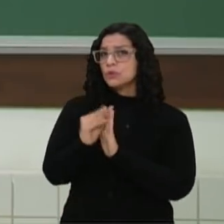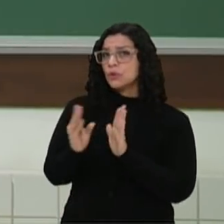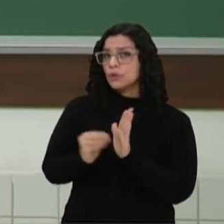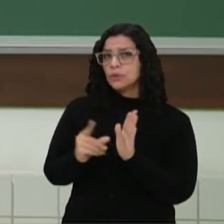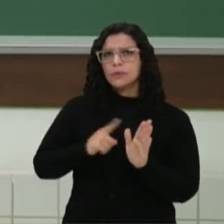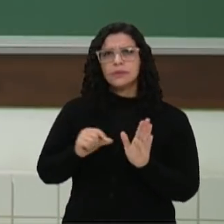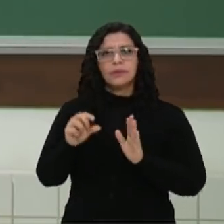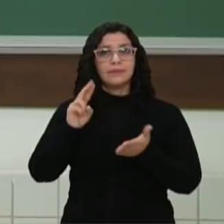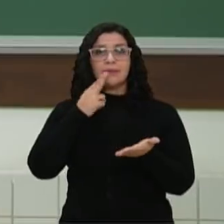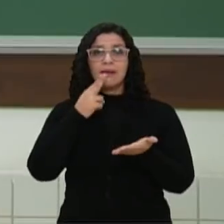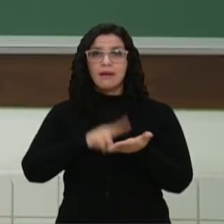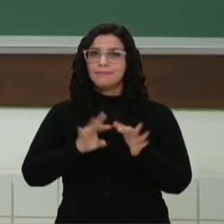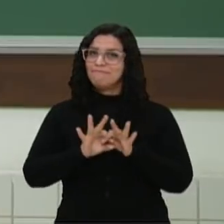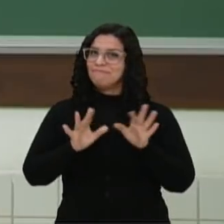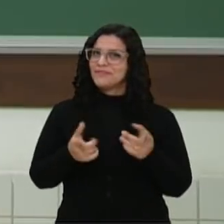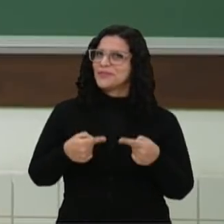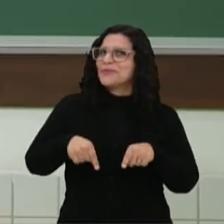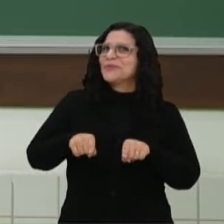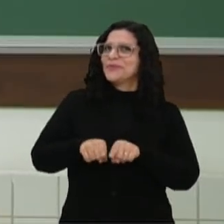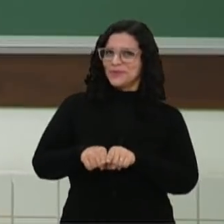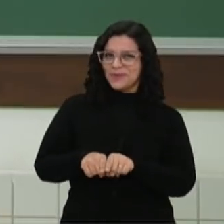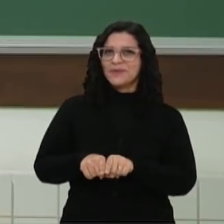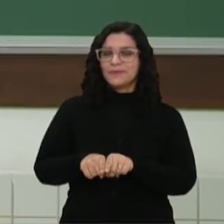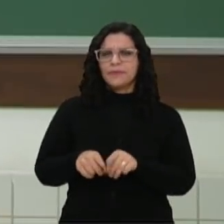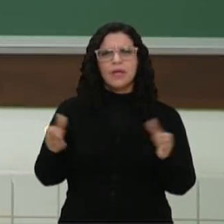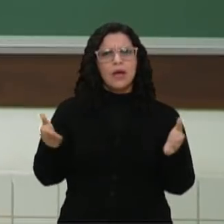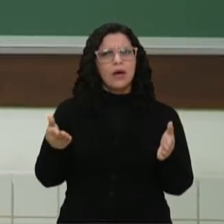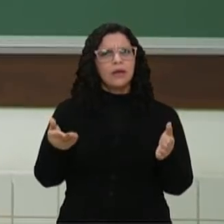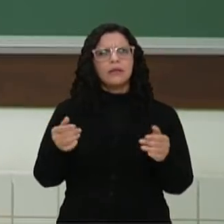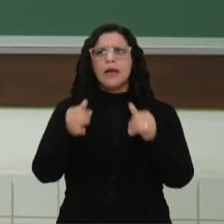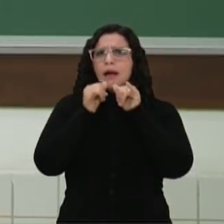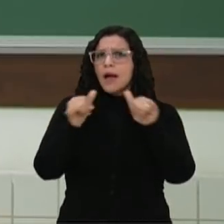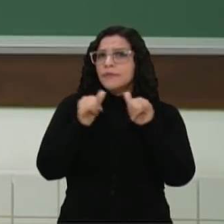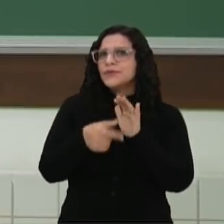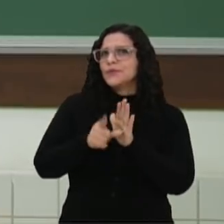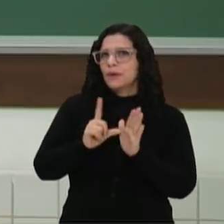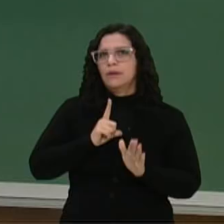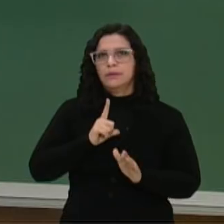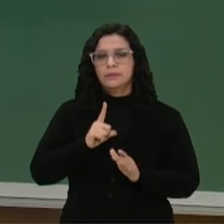conteúdo, carta aberta. Mas antes, vamos aos nossos recados.